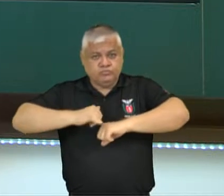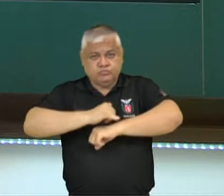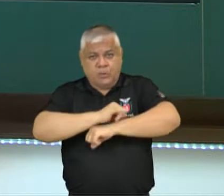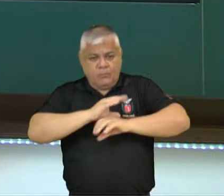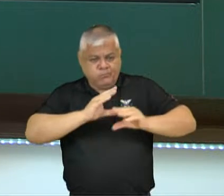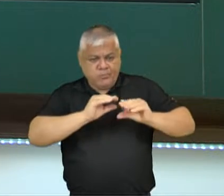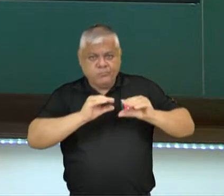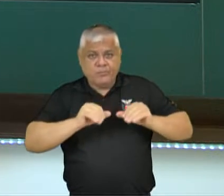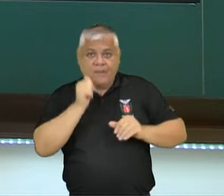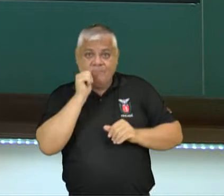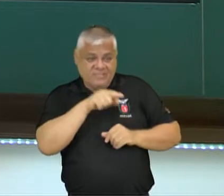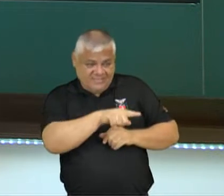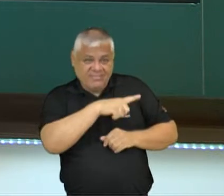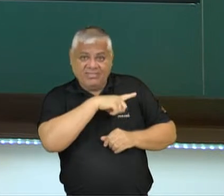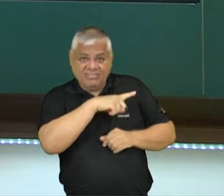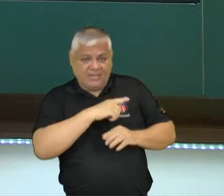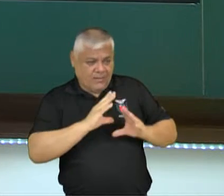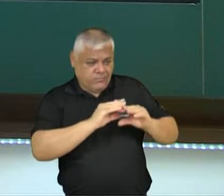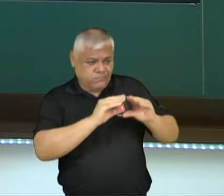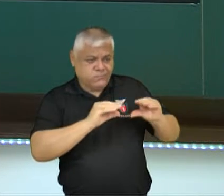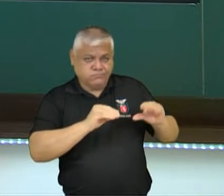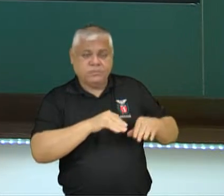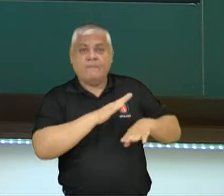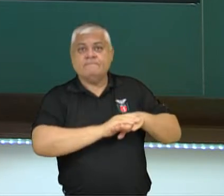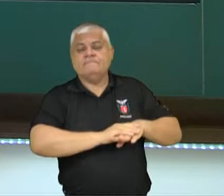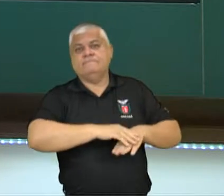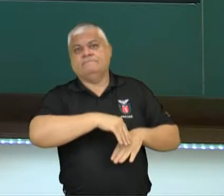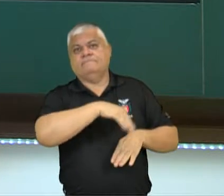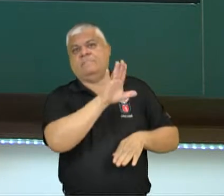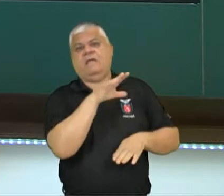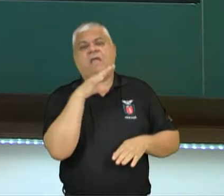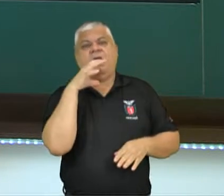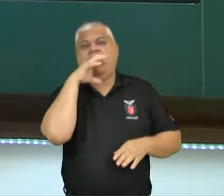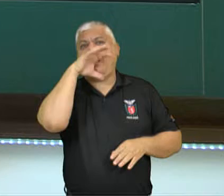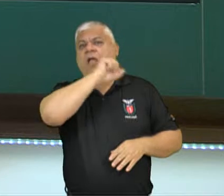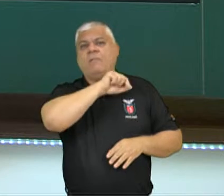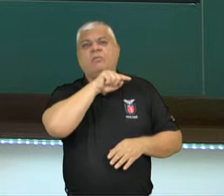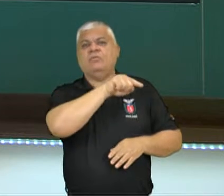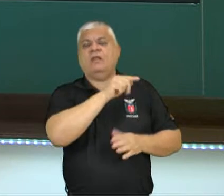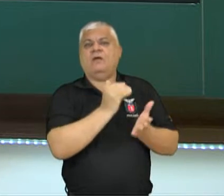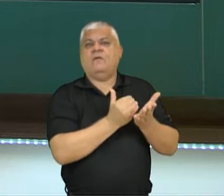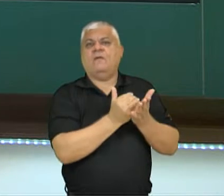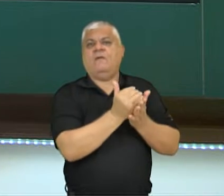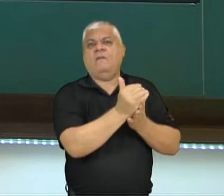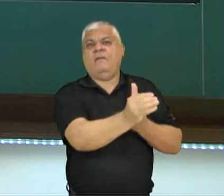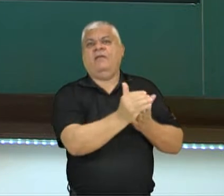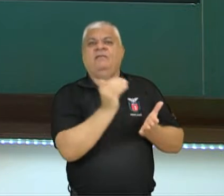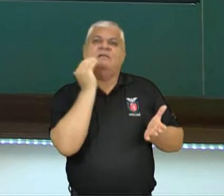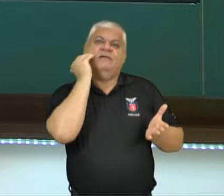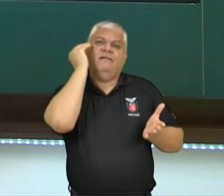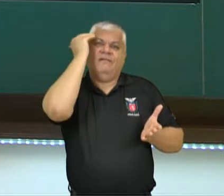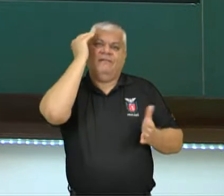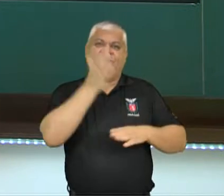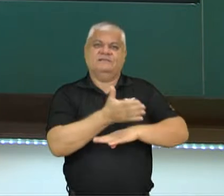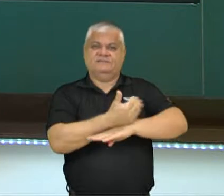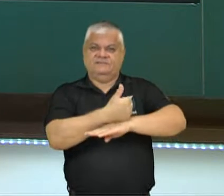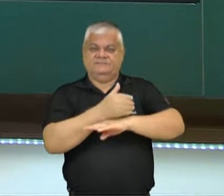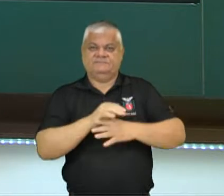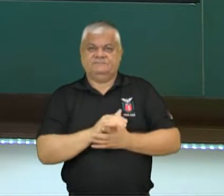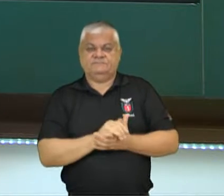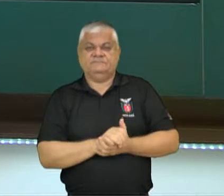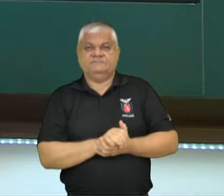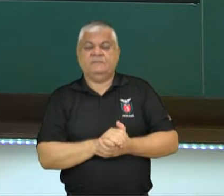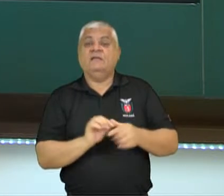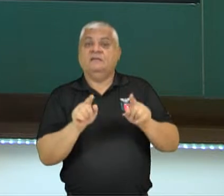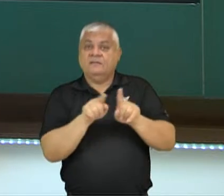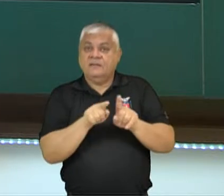uma menina tiver, maior a probabilidade de que ela comece a puberdade mais cedo. A